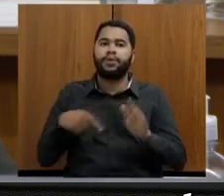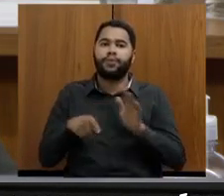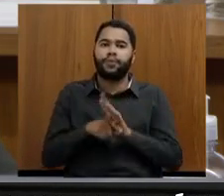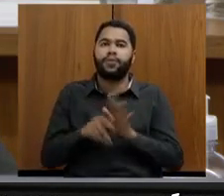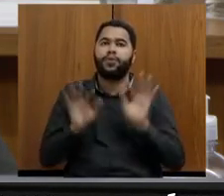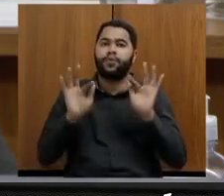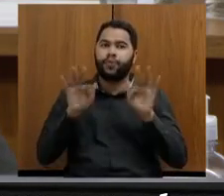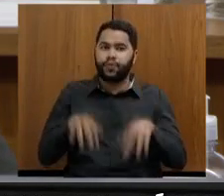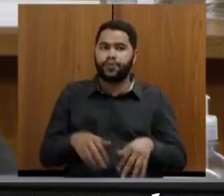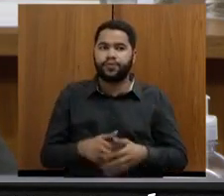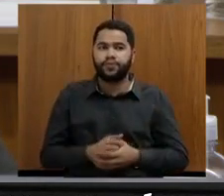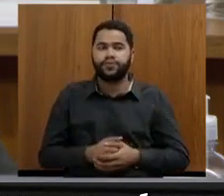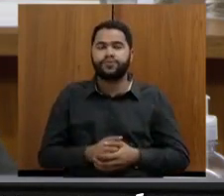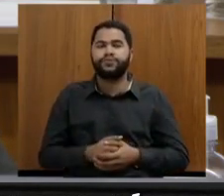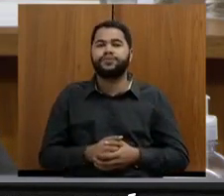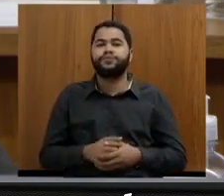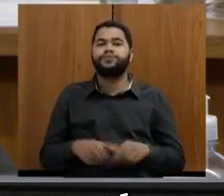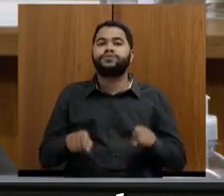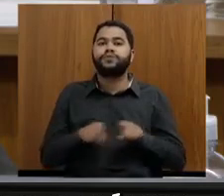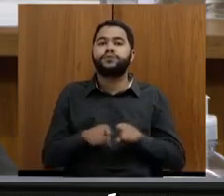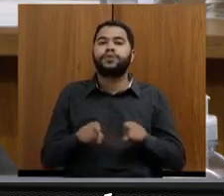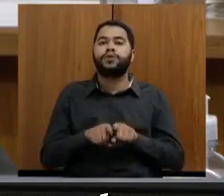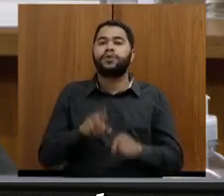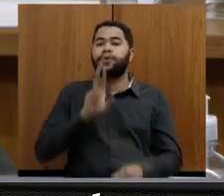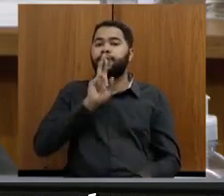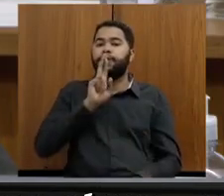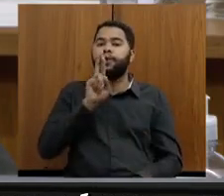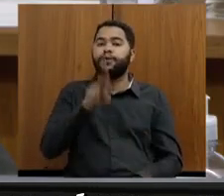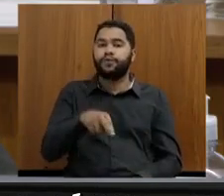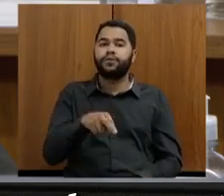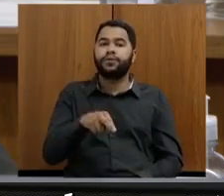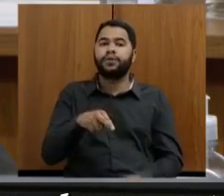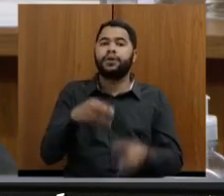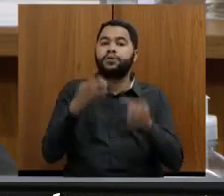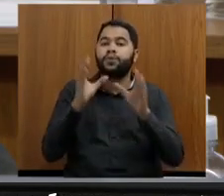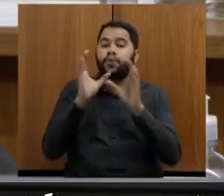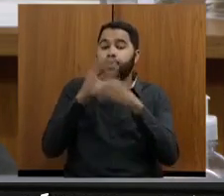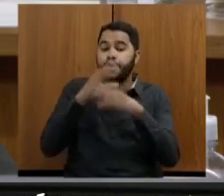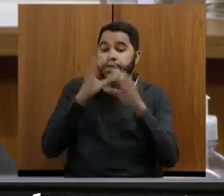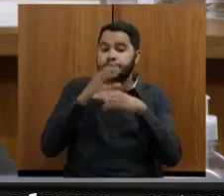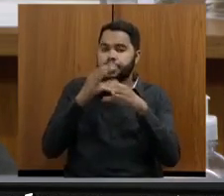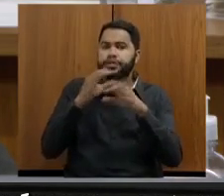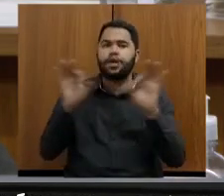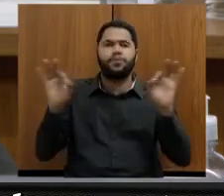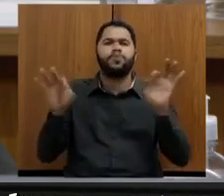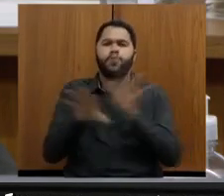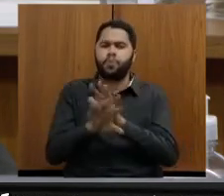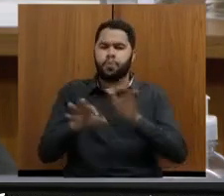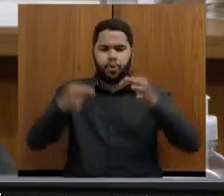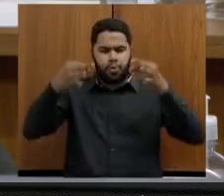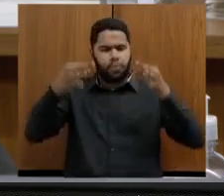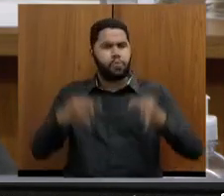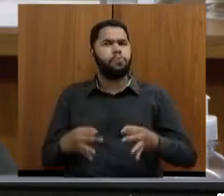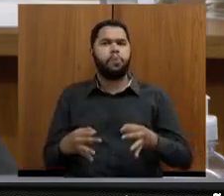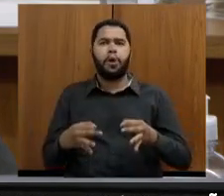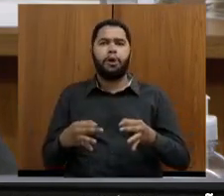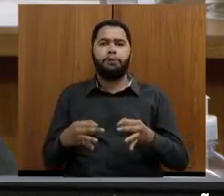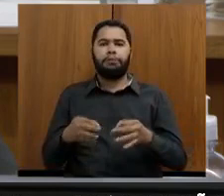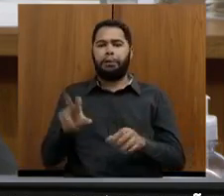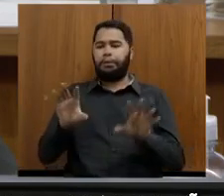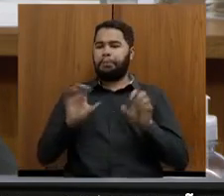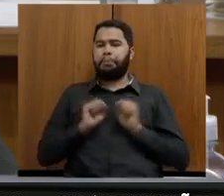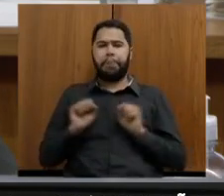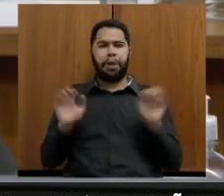realizado bem como o resultado deste exame dizendo que ele está apto ou seja o infectado